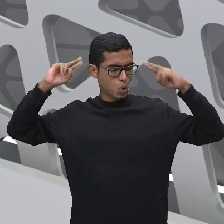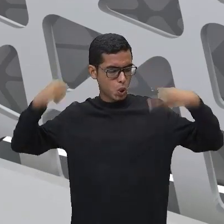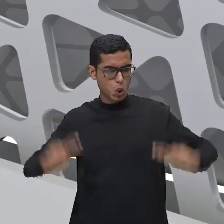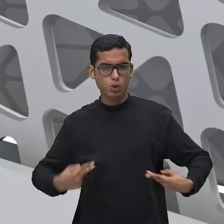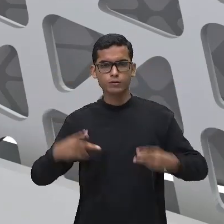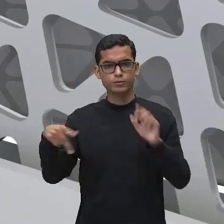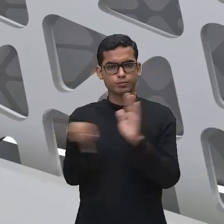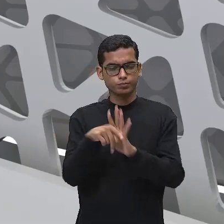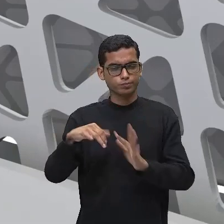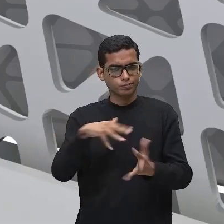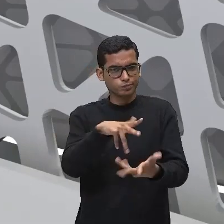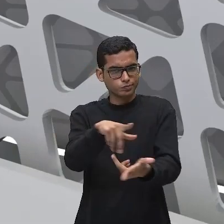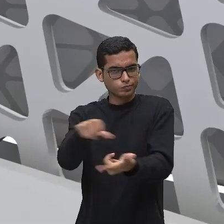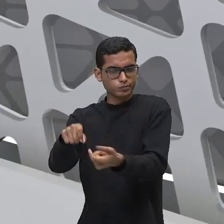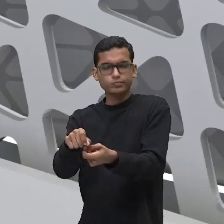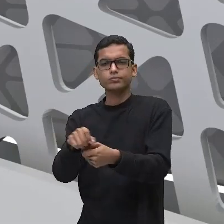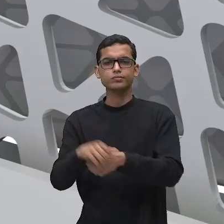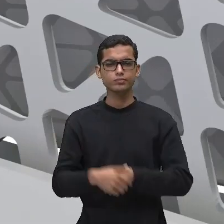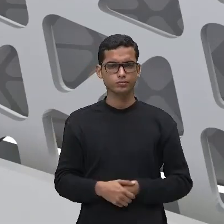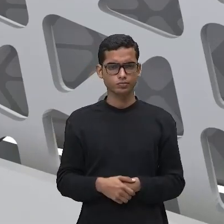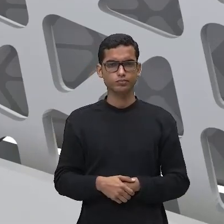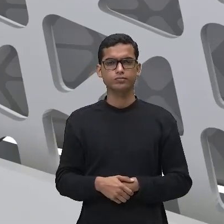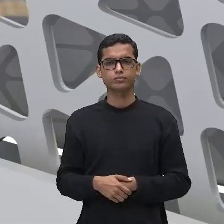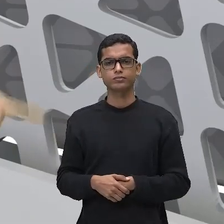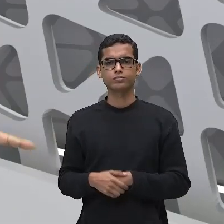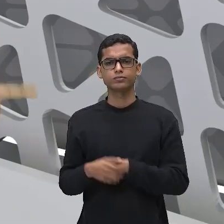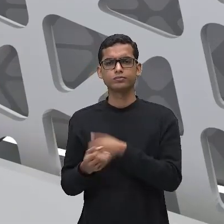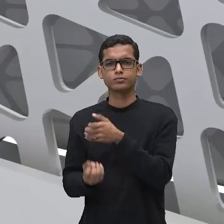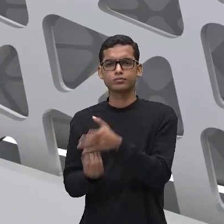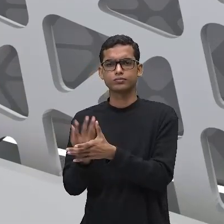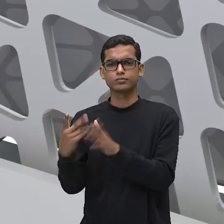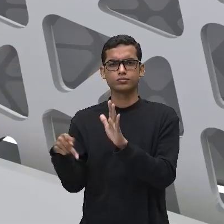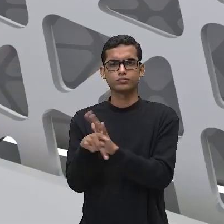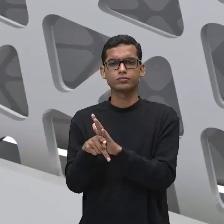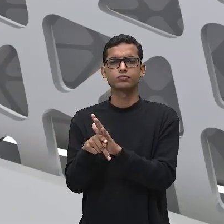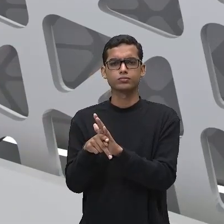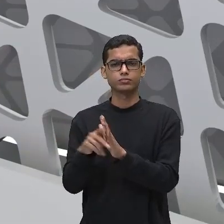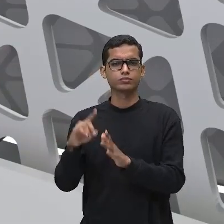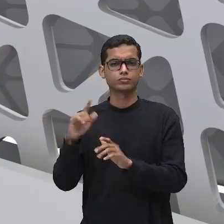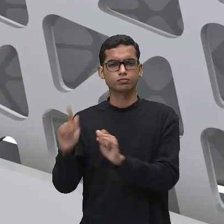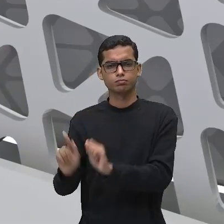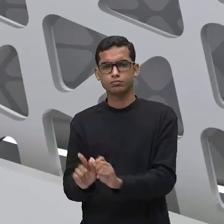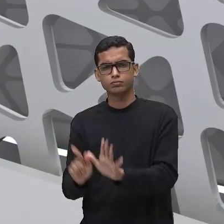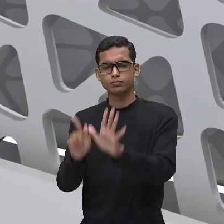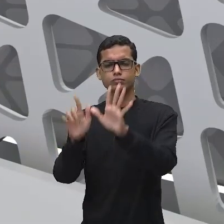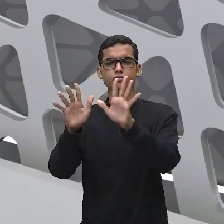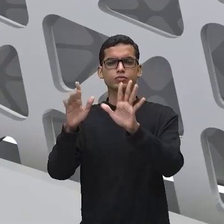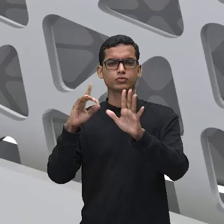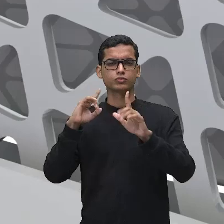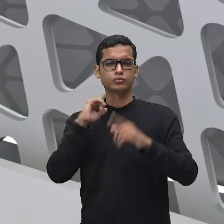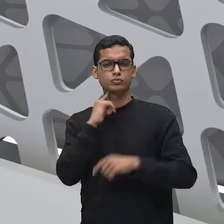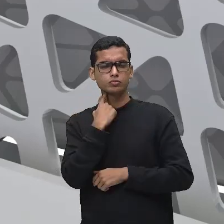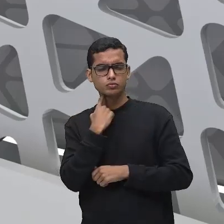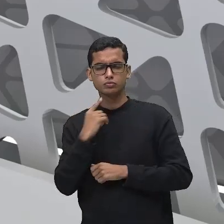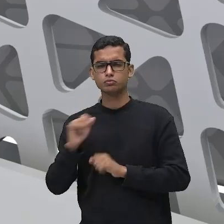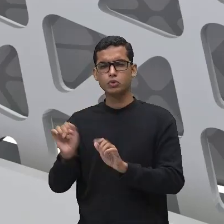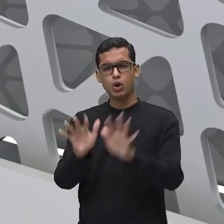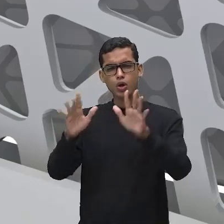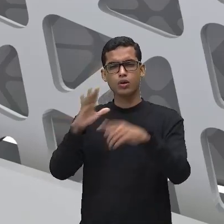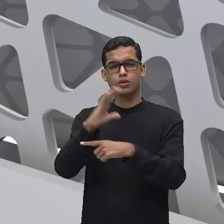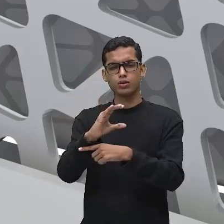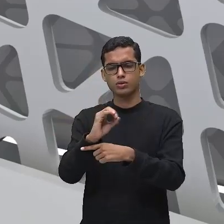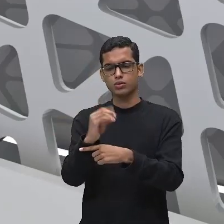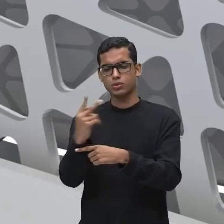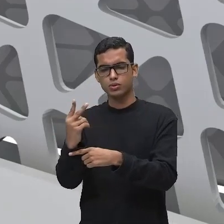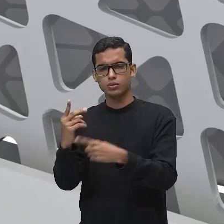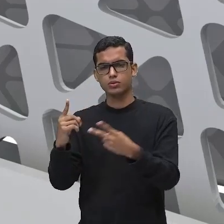homem, né? Com o aumento da emissão dos gases poluentes, que é o gás carbônico, o